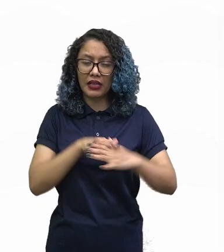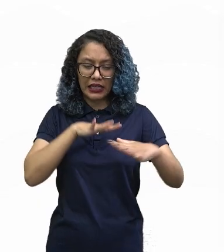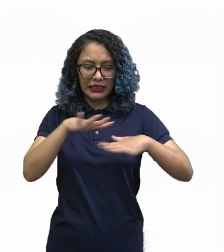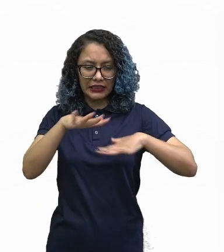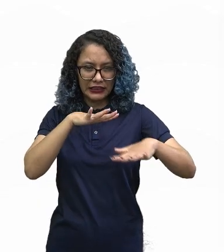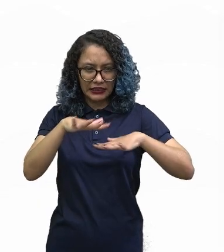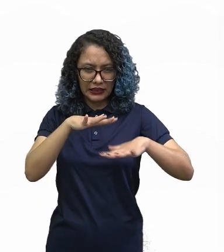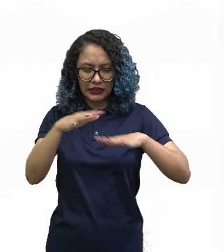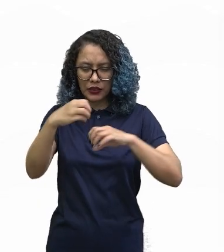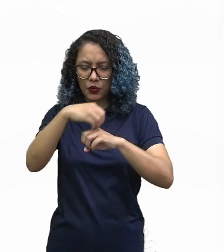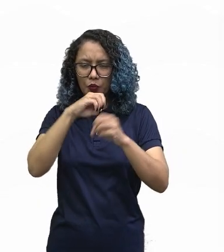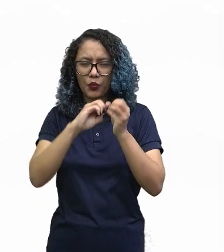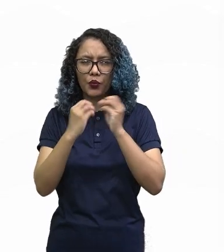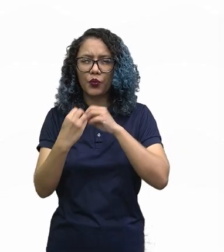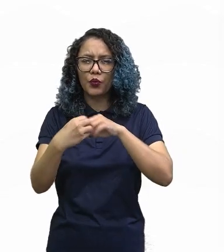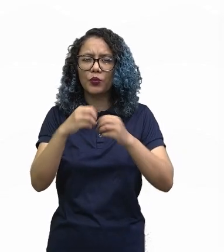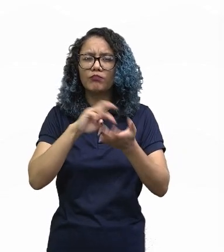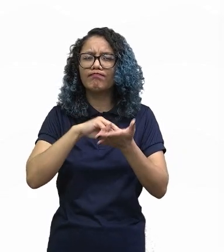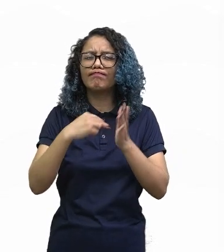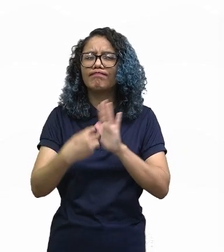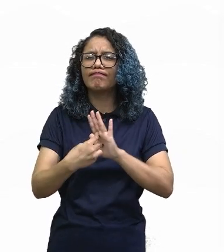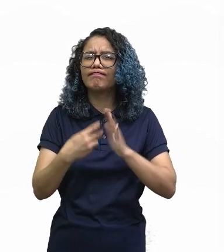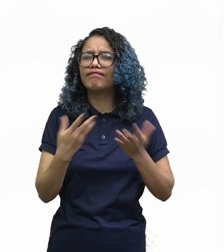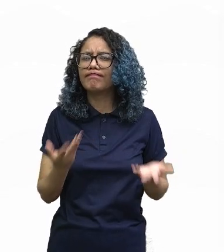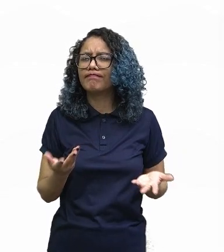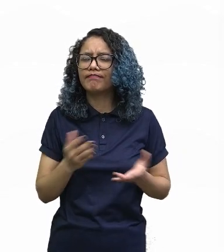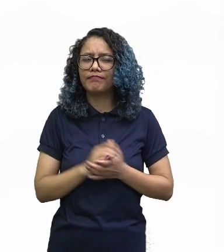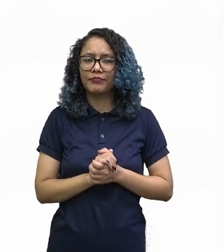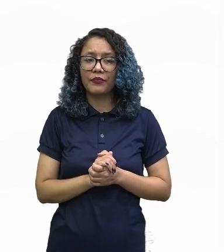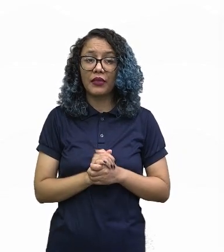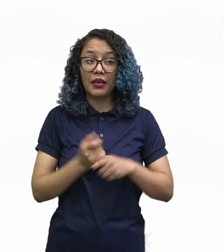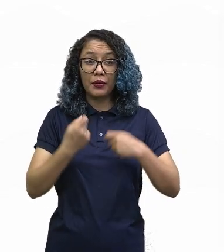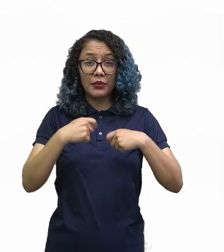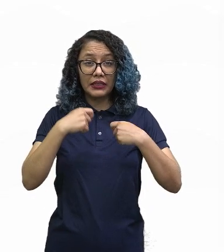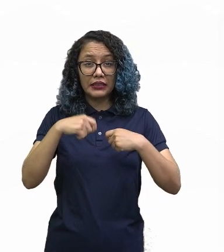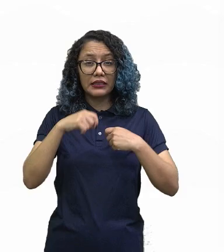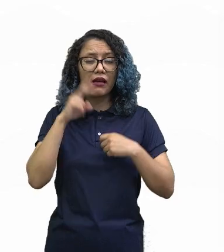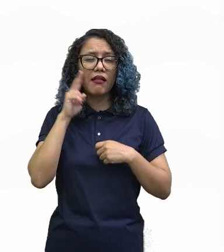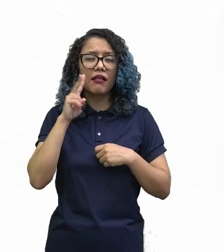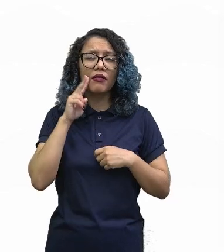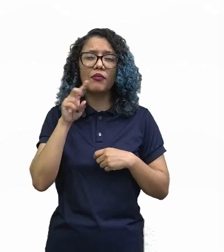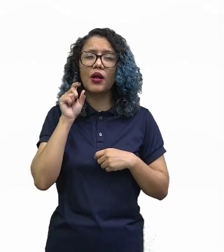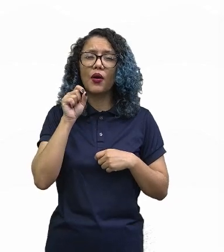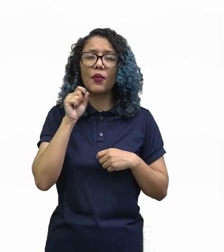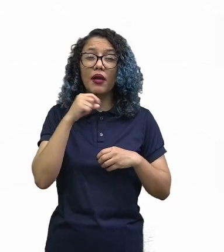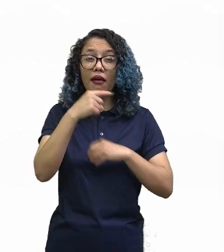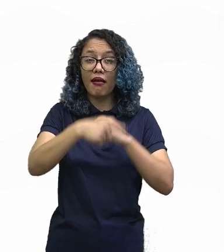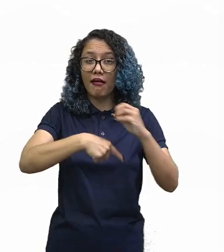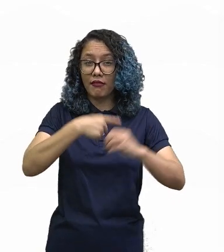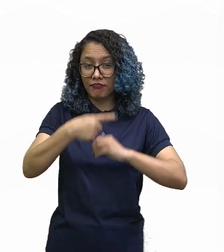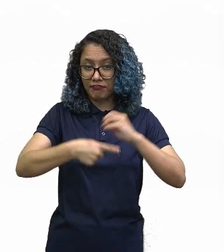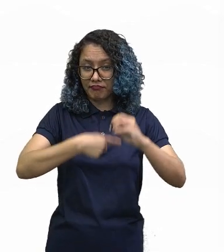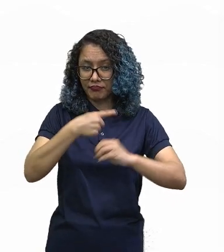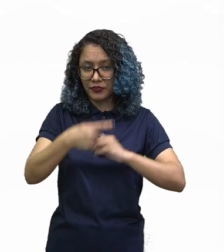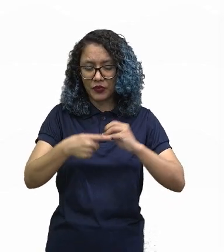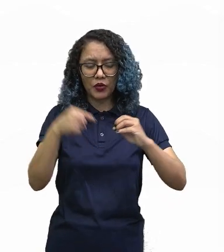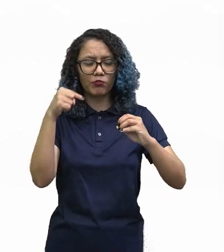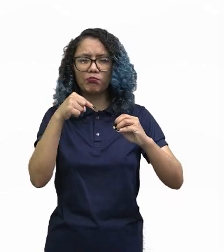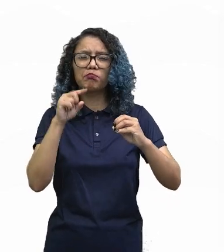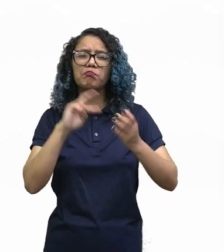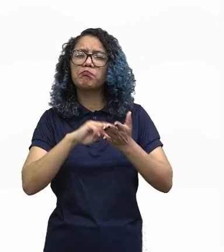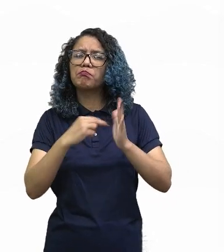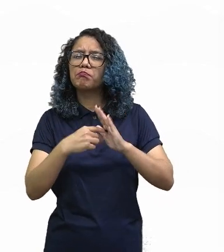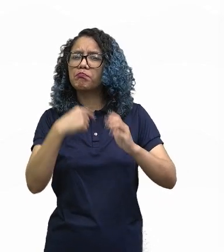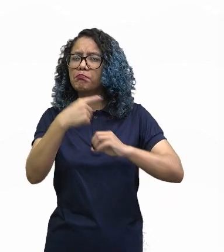agitação molecular, nós vamos lembrar principalmente de quê? Dos átomos. E o que são esses